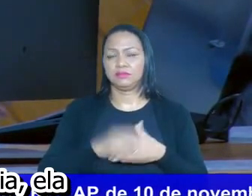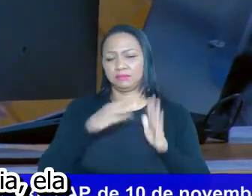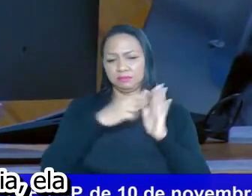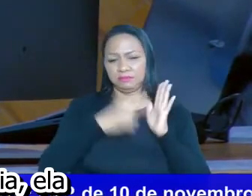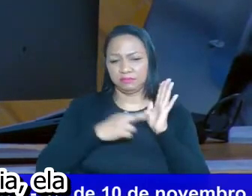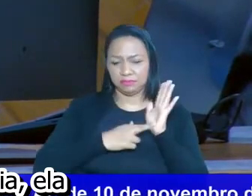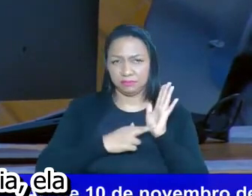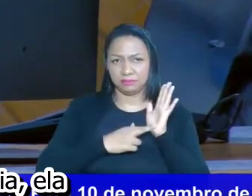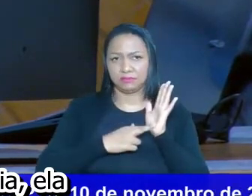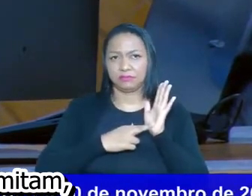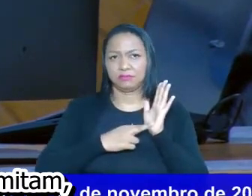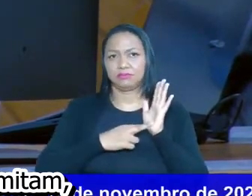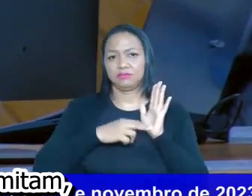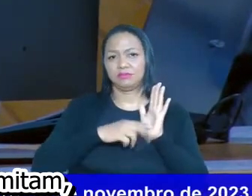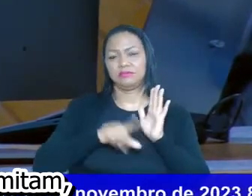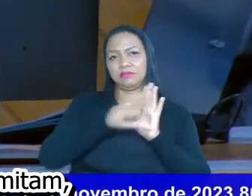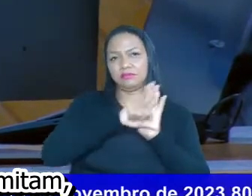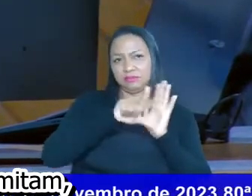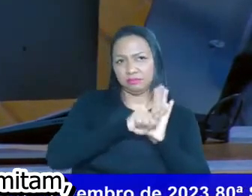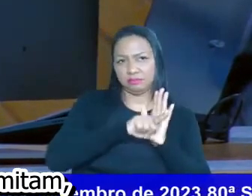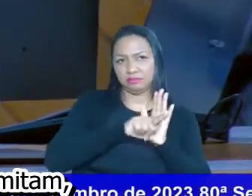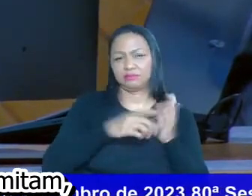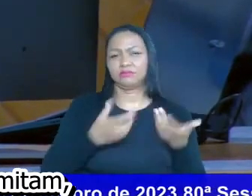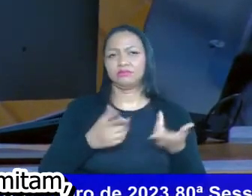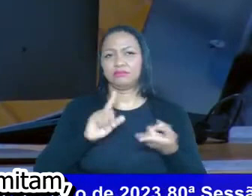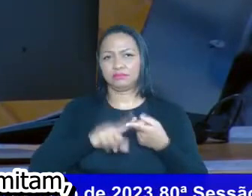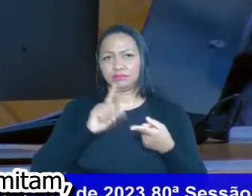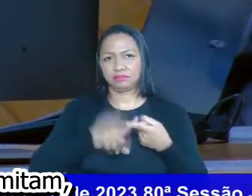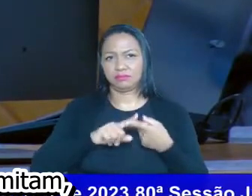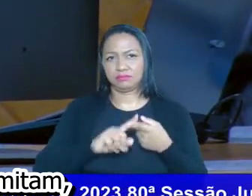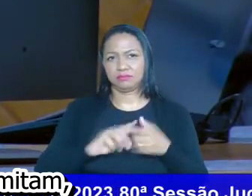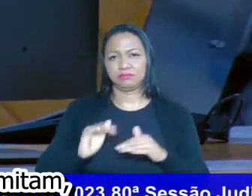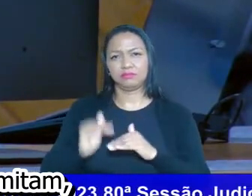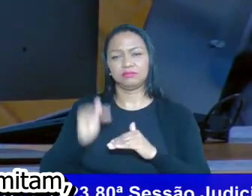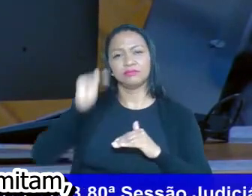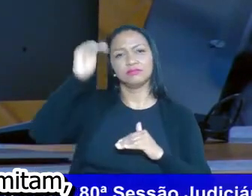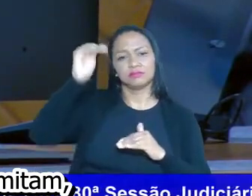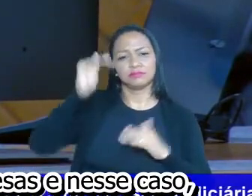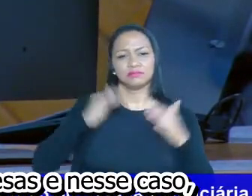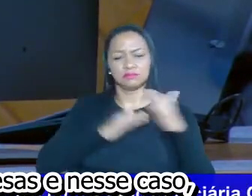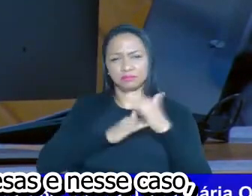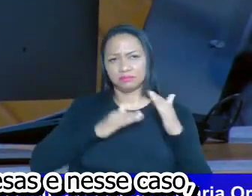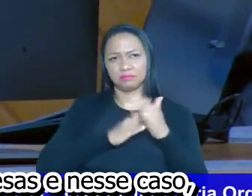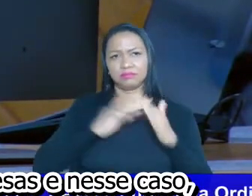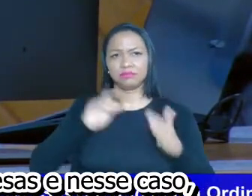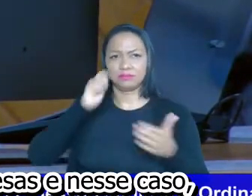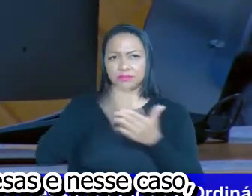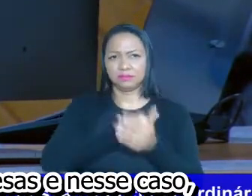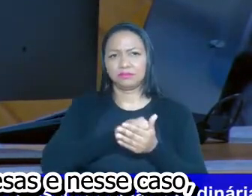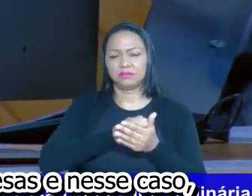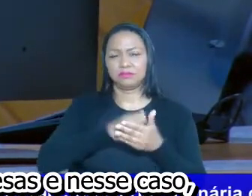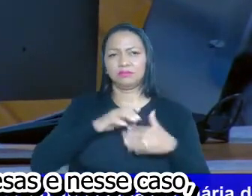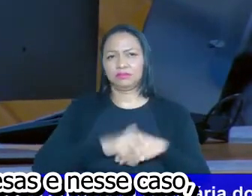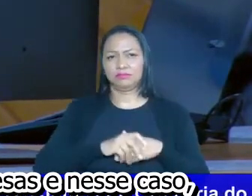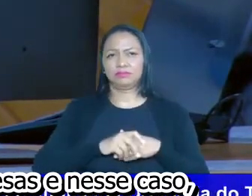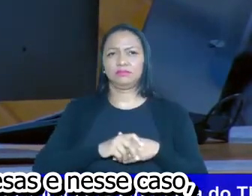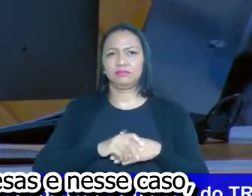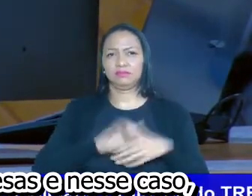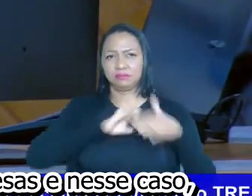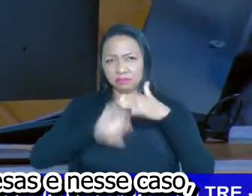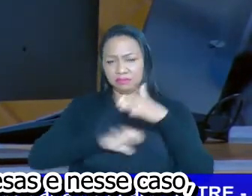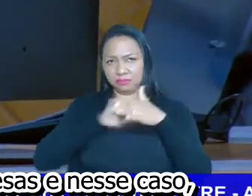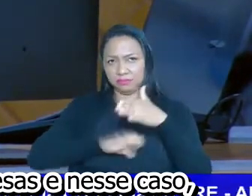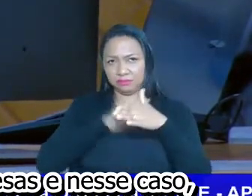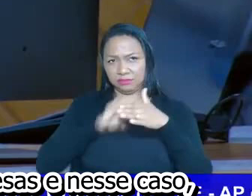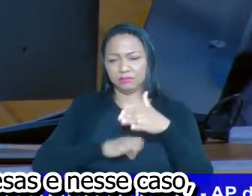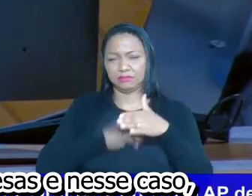de regência, ela se ocupou em estabelecer os percentuais que limitam esses gastos dos prestadores em relação a